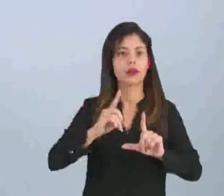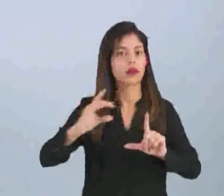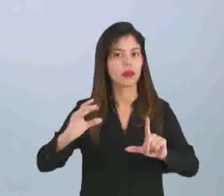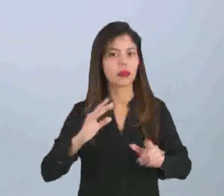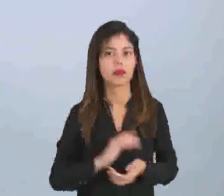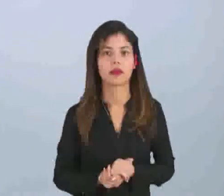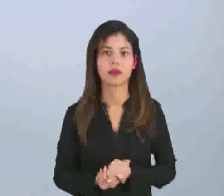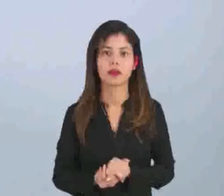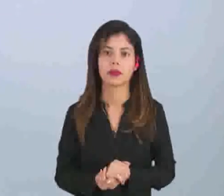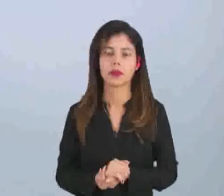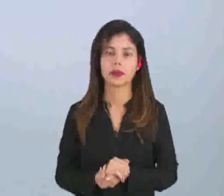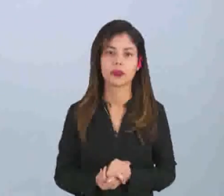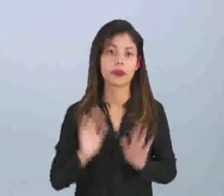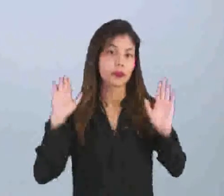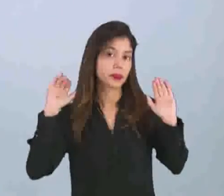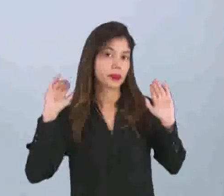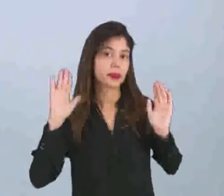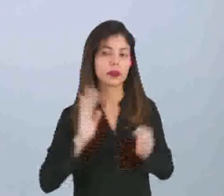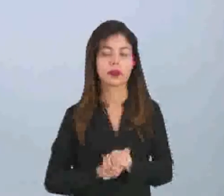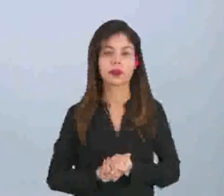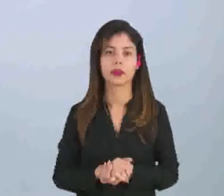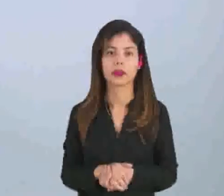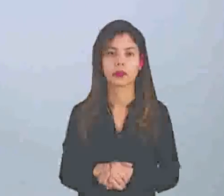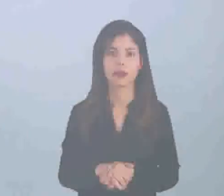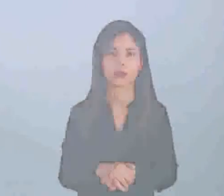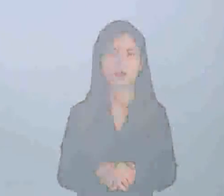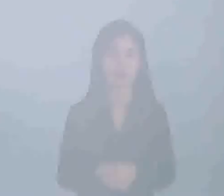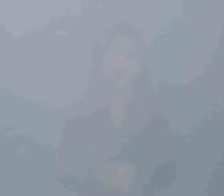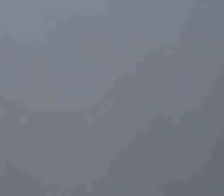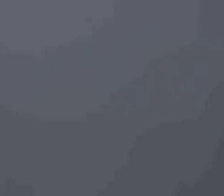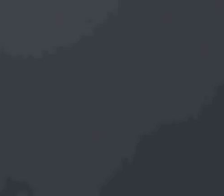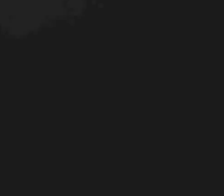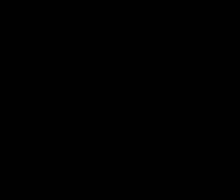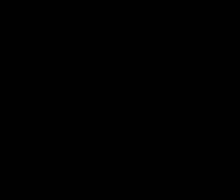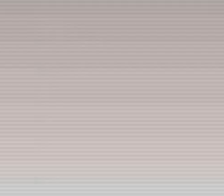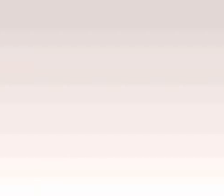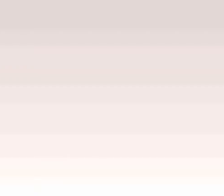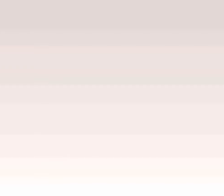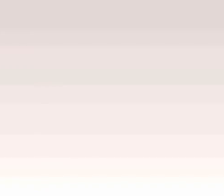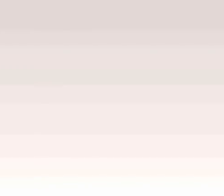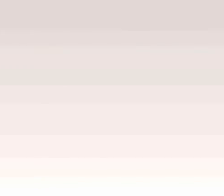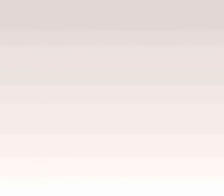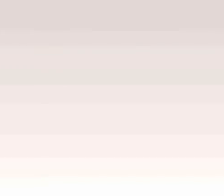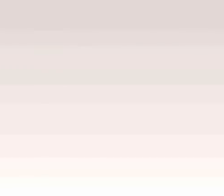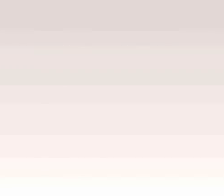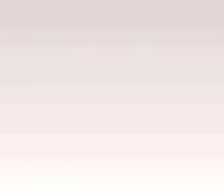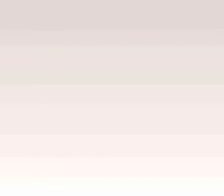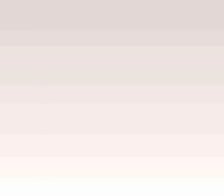novamente, acesse a nossa plataforma Eduque. Então, até mais!